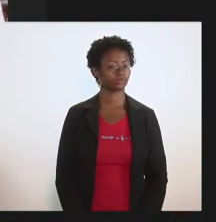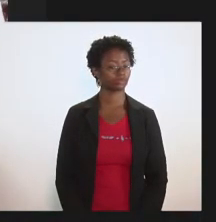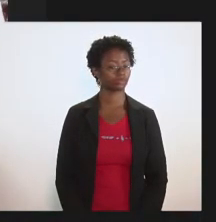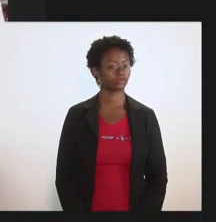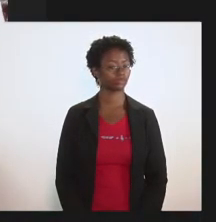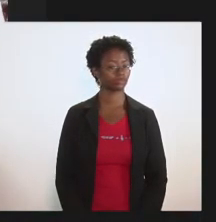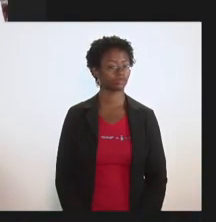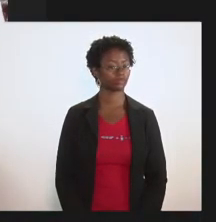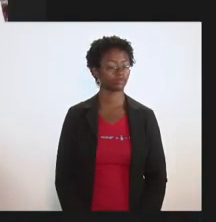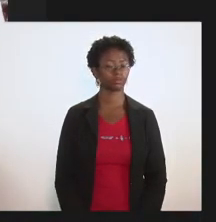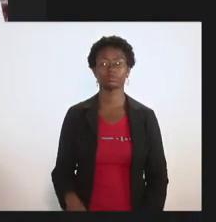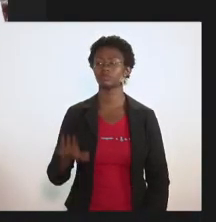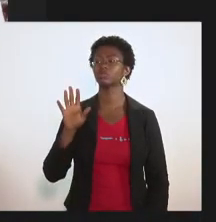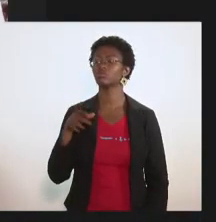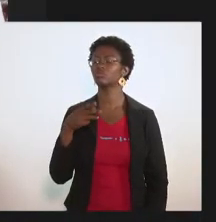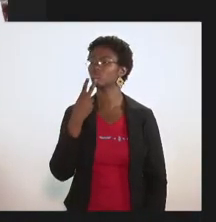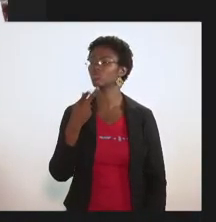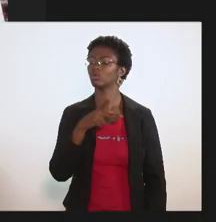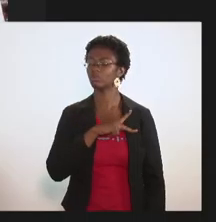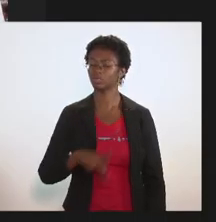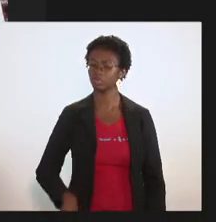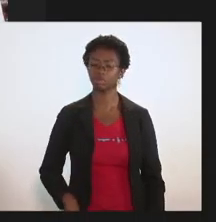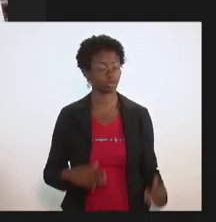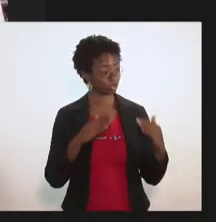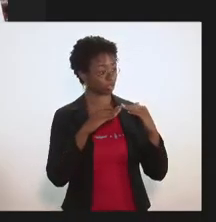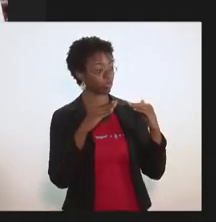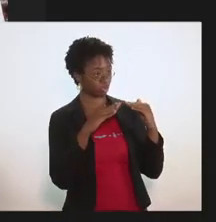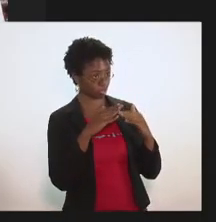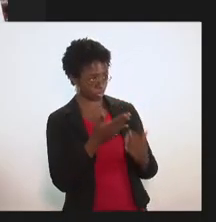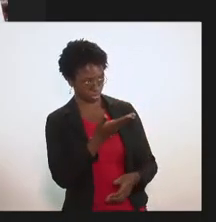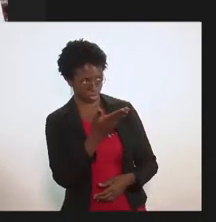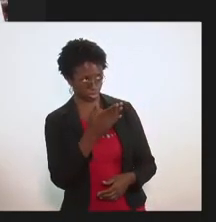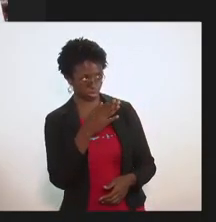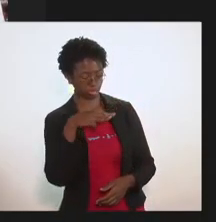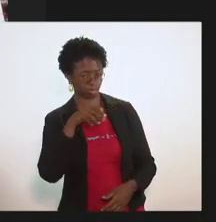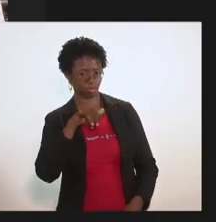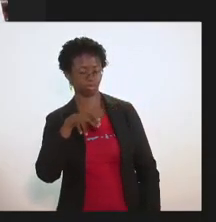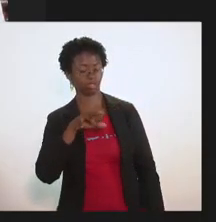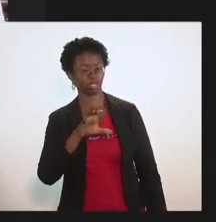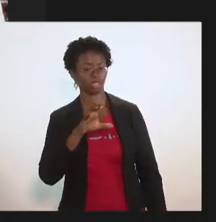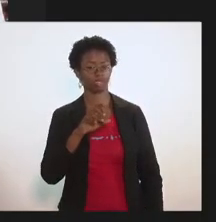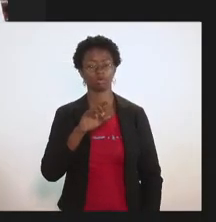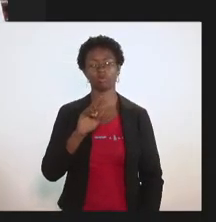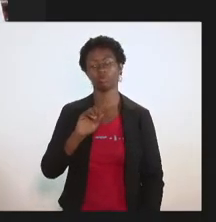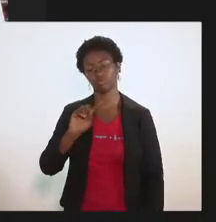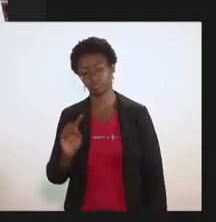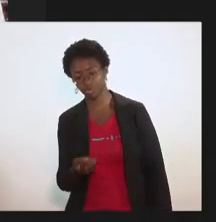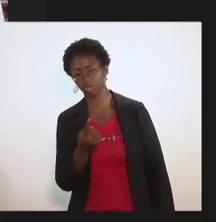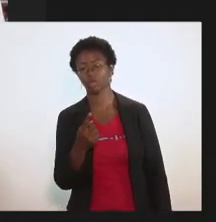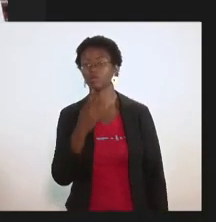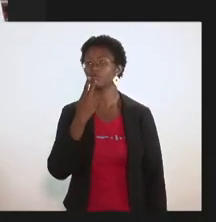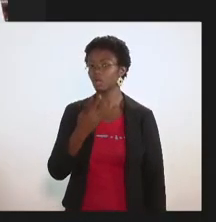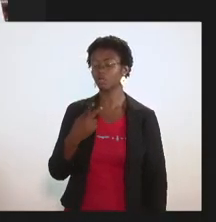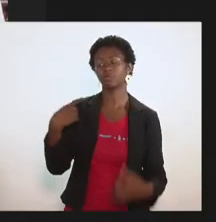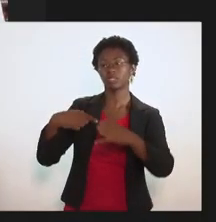mas, de antemão, já sou favorável ao encaminhamento do deputado Mink. Deputado Márcio